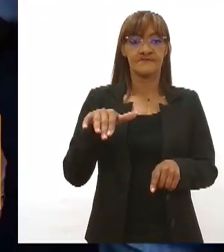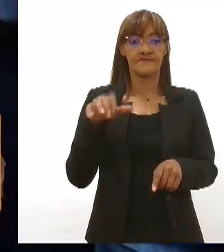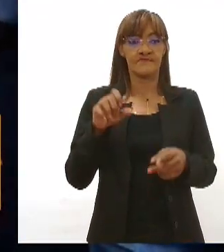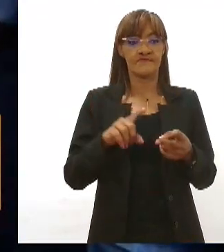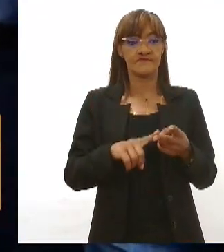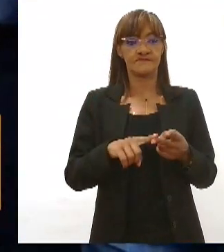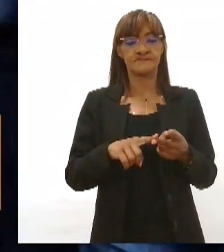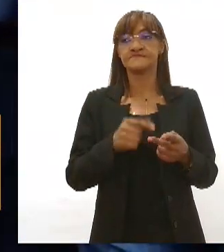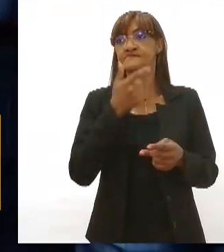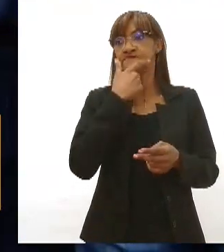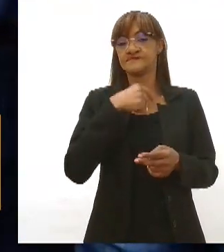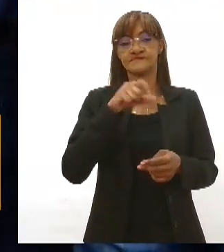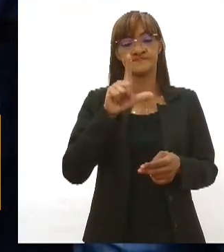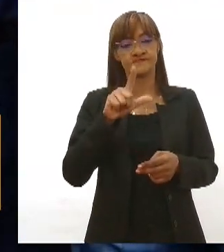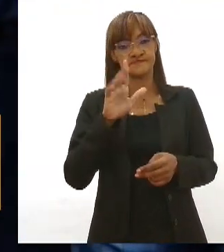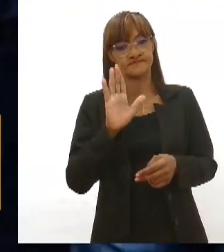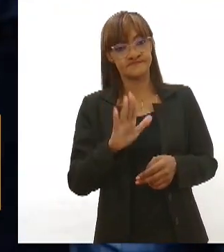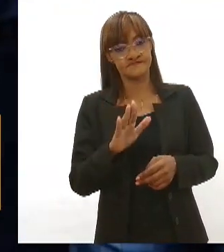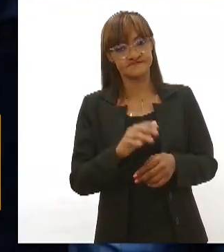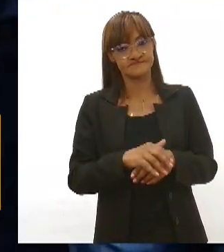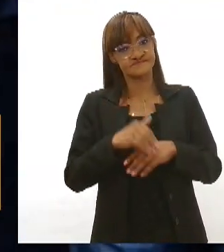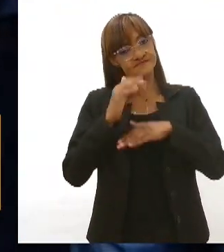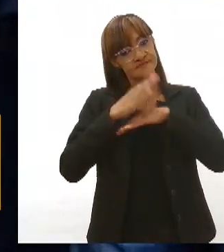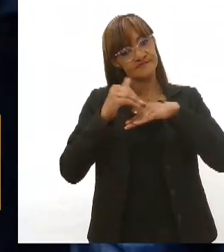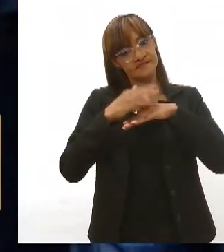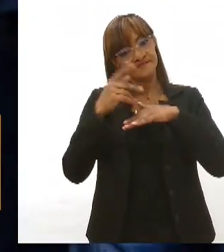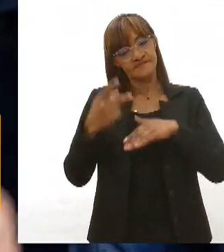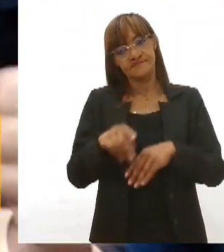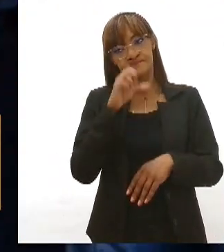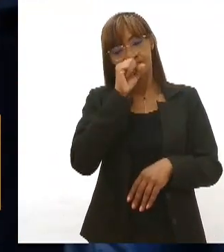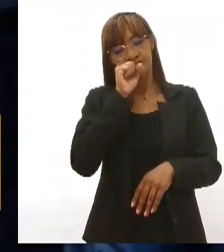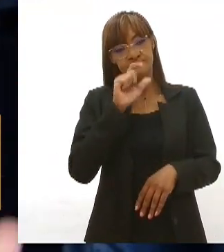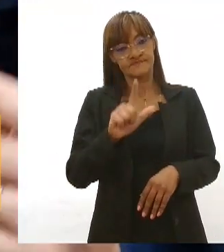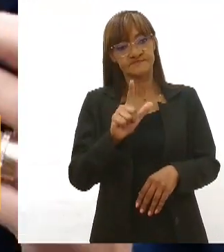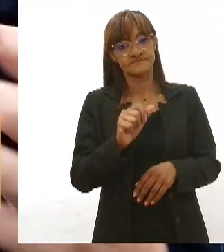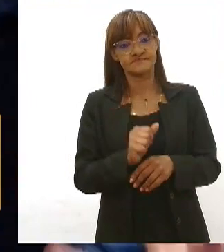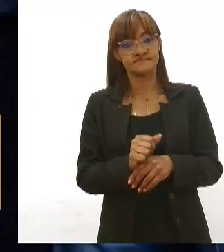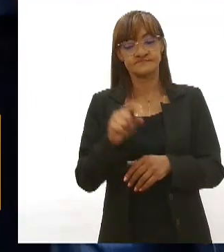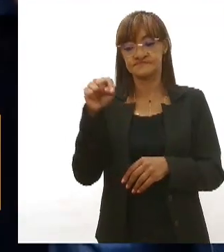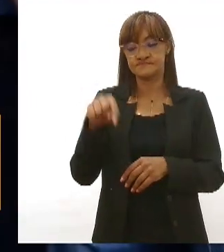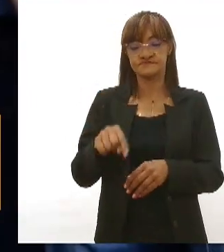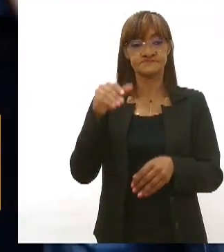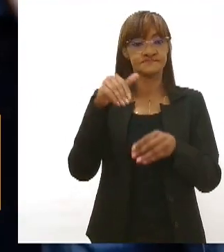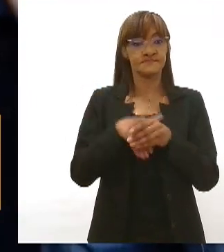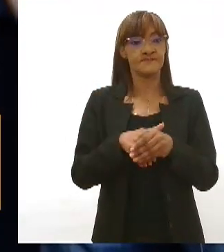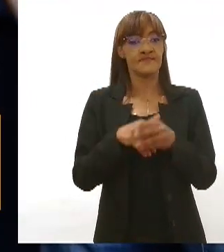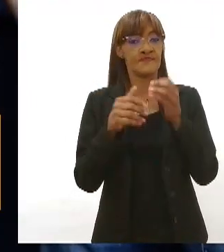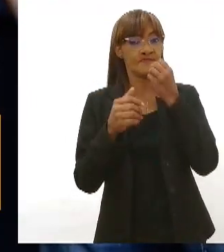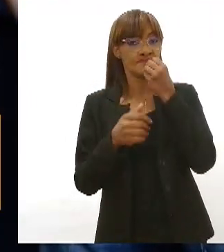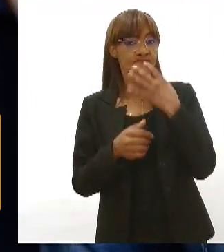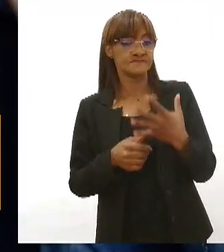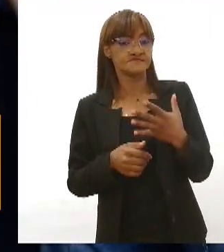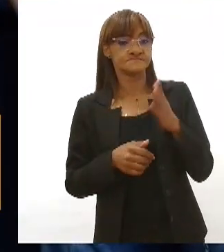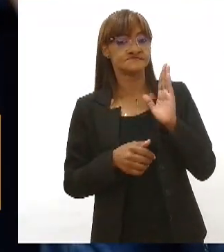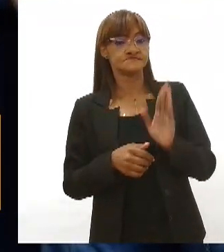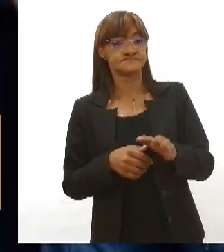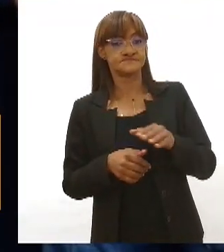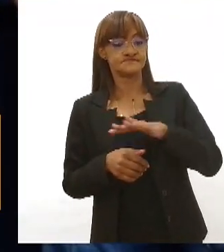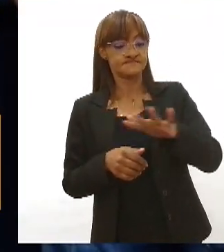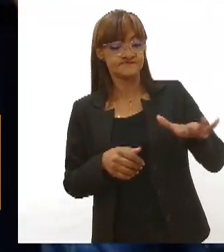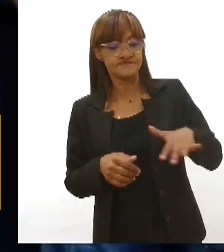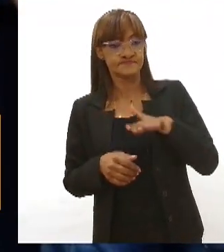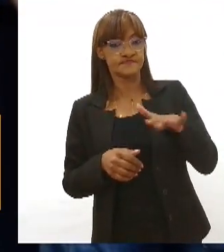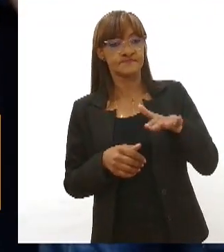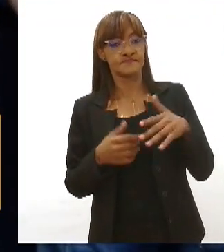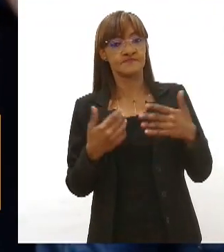carinho muito grande aqui por Laranjeiras. Eu fui muito bem votada aqui em Mussuca, na Pedra Branca, aqui em Laranjeiras. Então, a